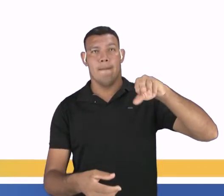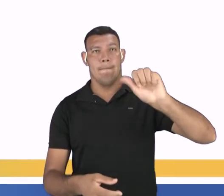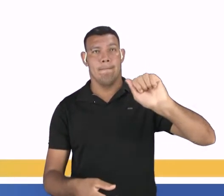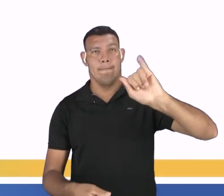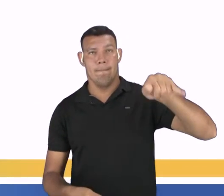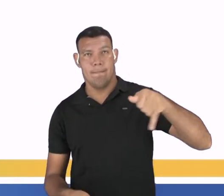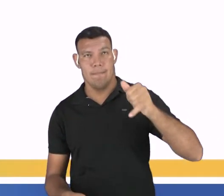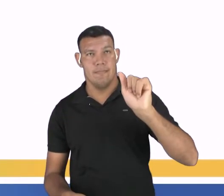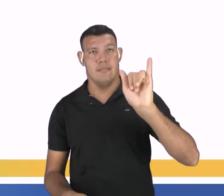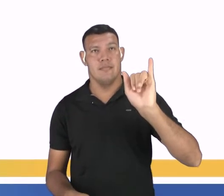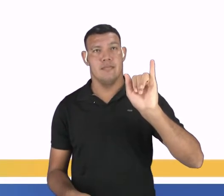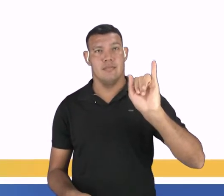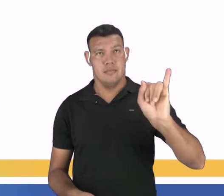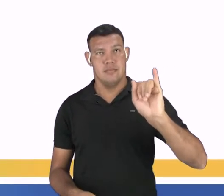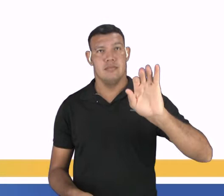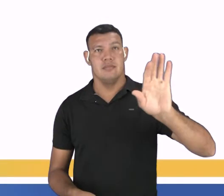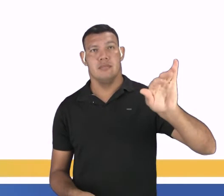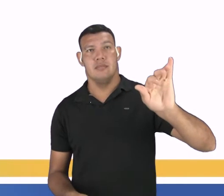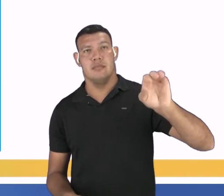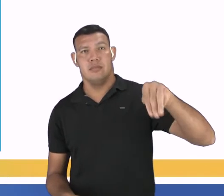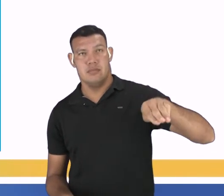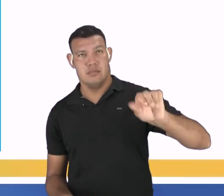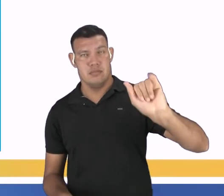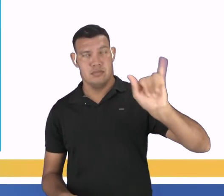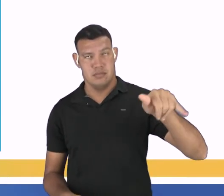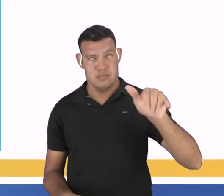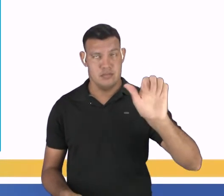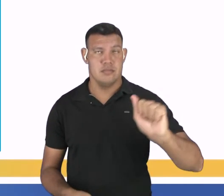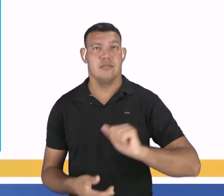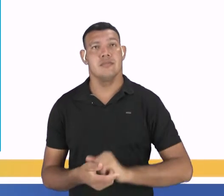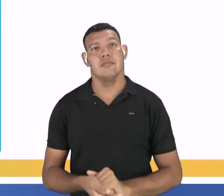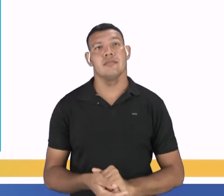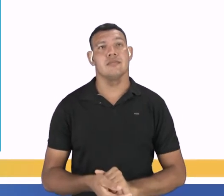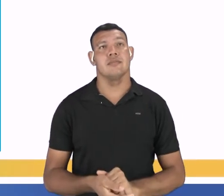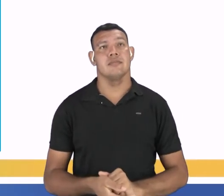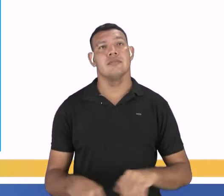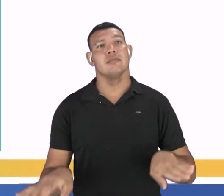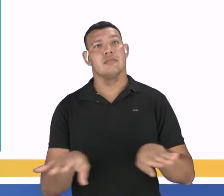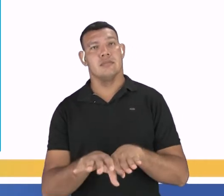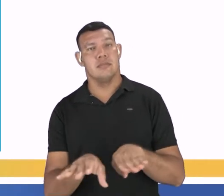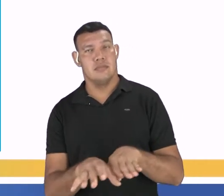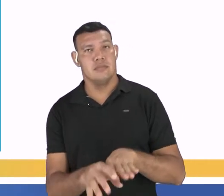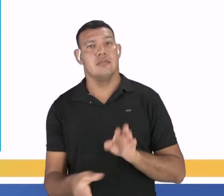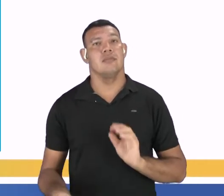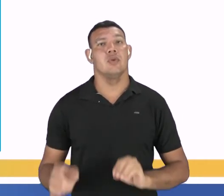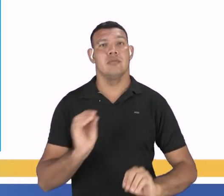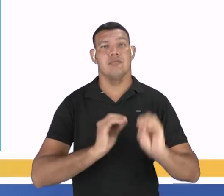Tanzânia, que era dominada pelos alemães, certo? A gente vai ter também reação